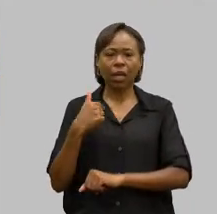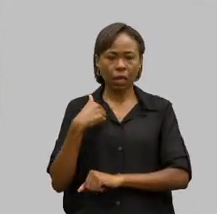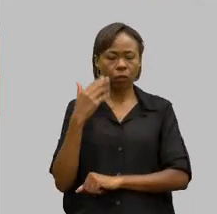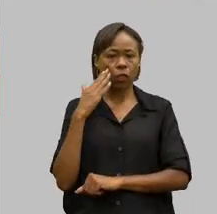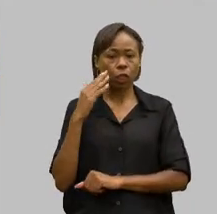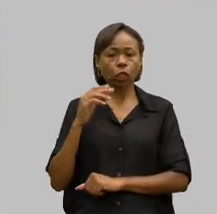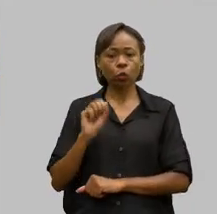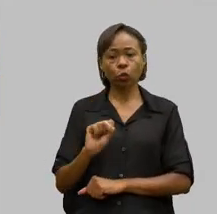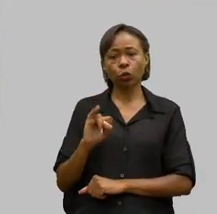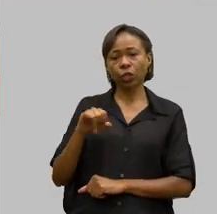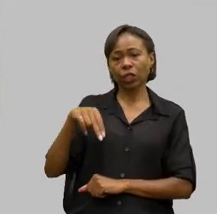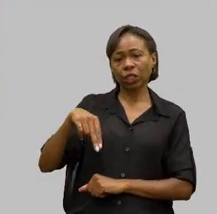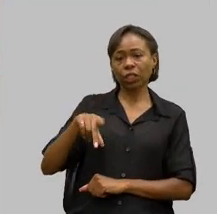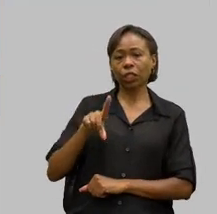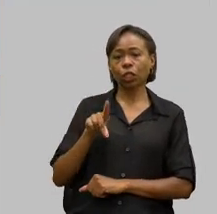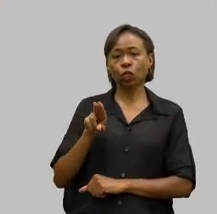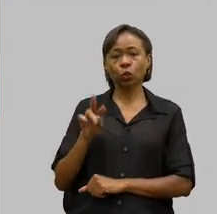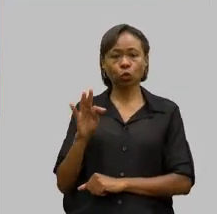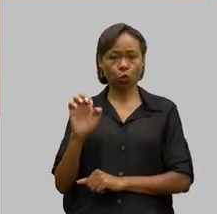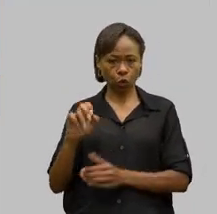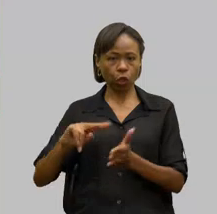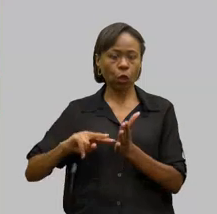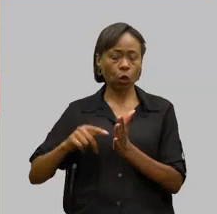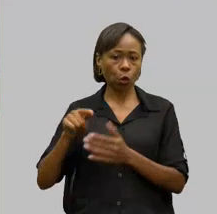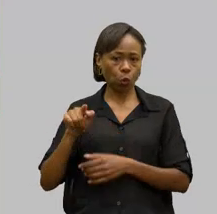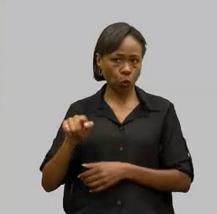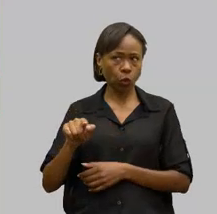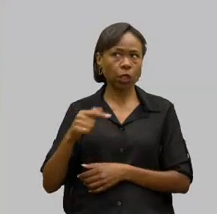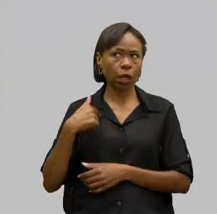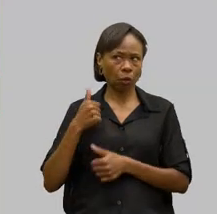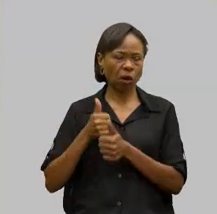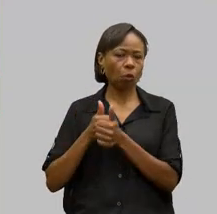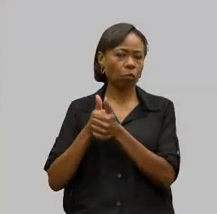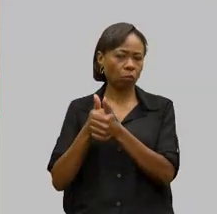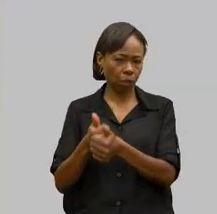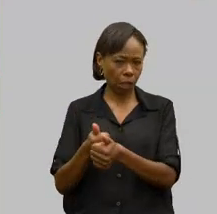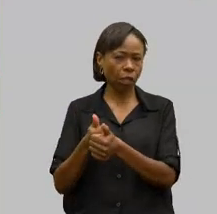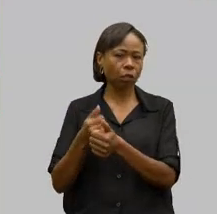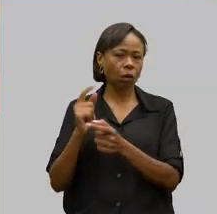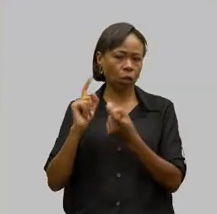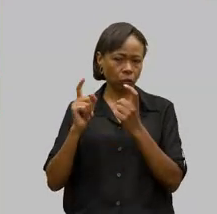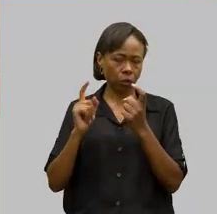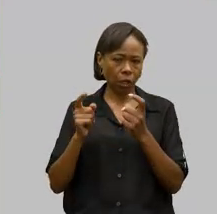eu acompanho as assembleias da categoria, foi definindo o calendário de mobilização